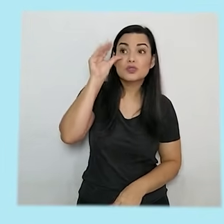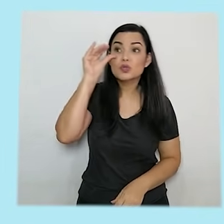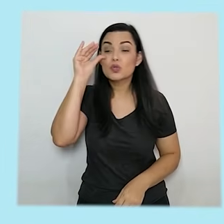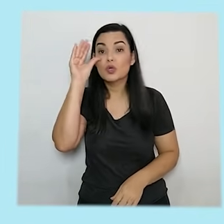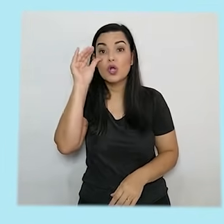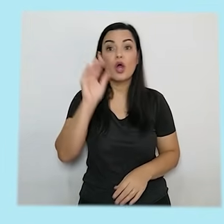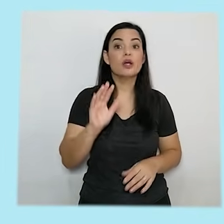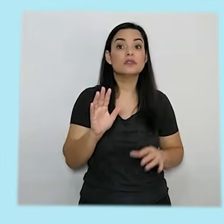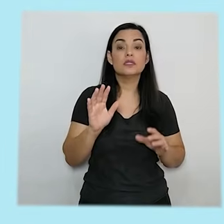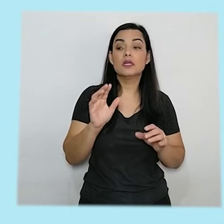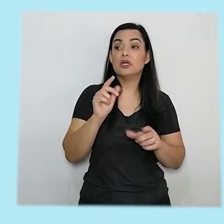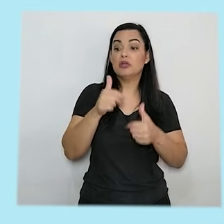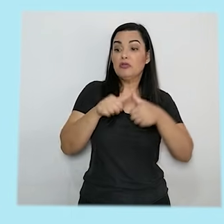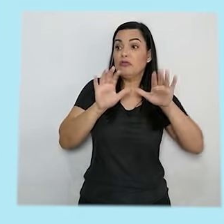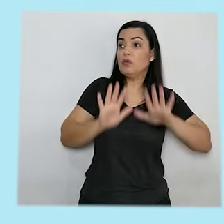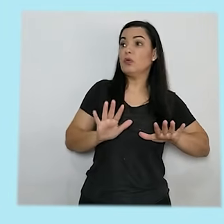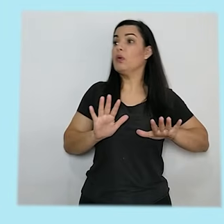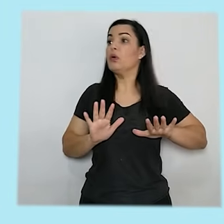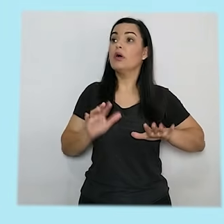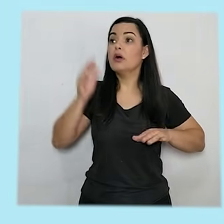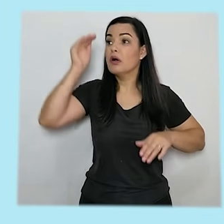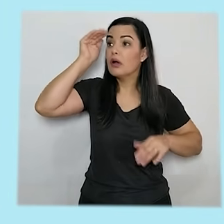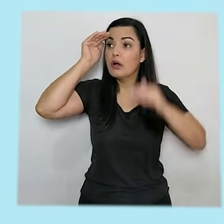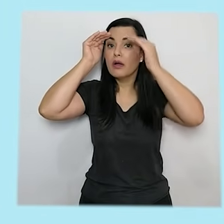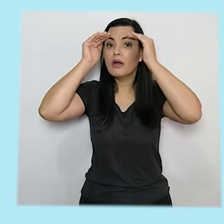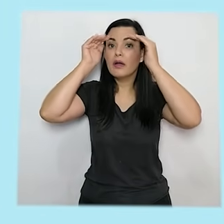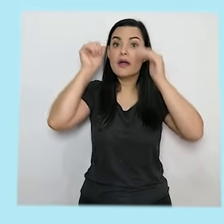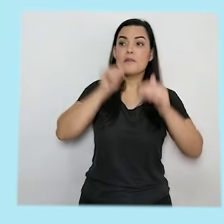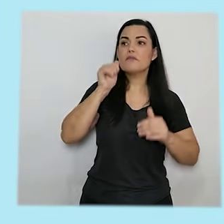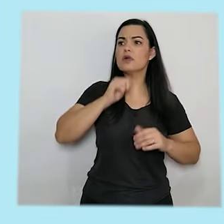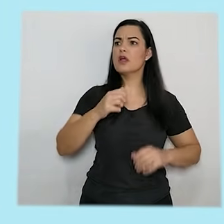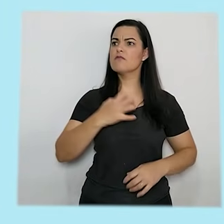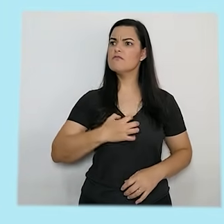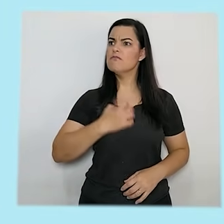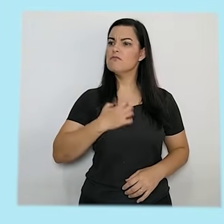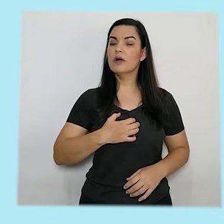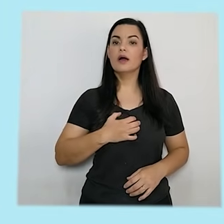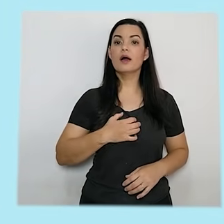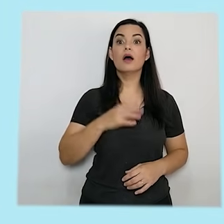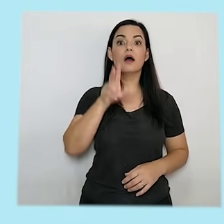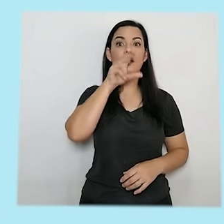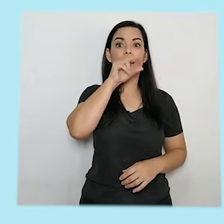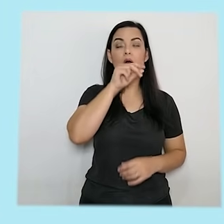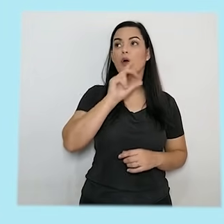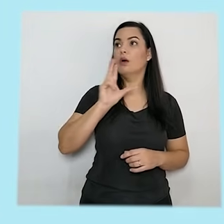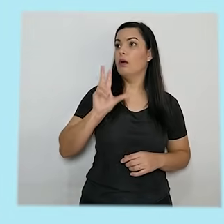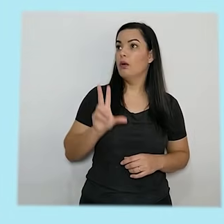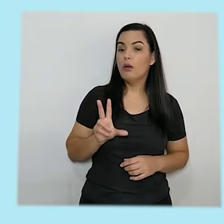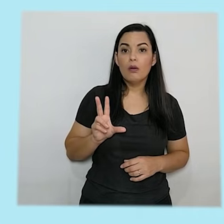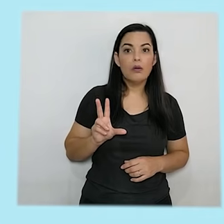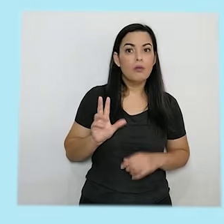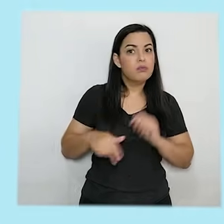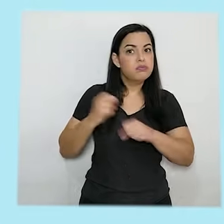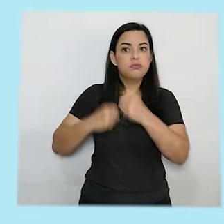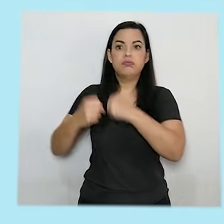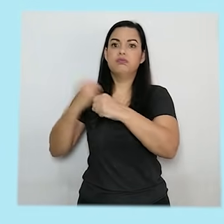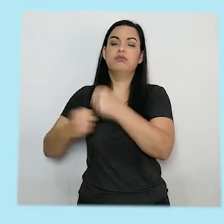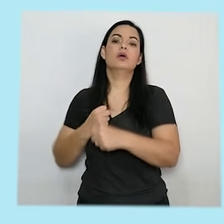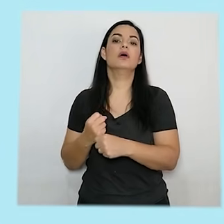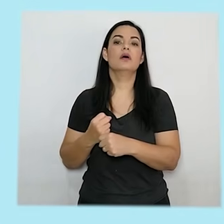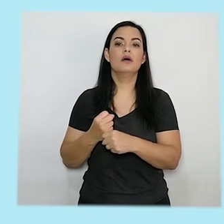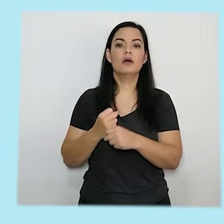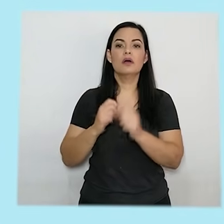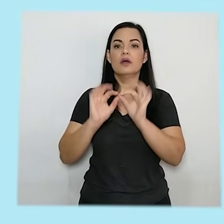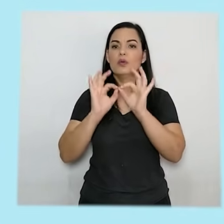e da fúria da mulher. Ora esvoaçando, ora se arrastando na neve, ele se afastou da casa